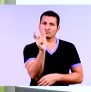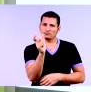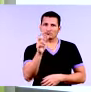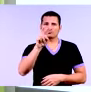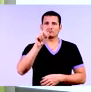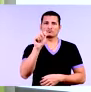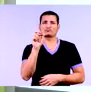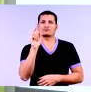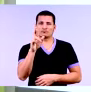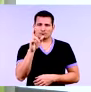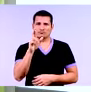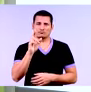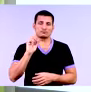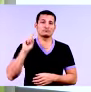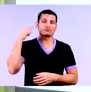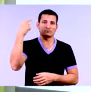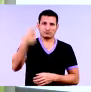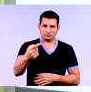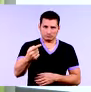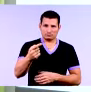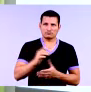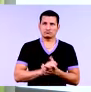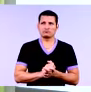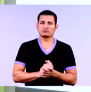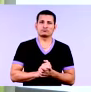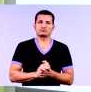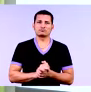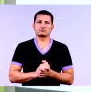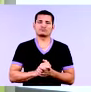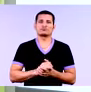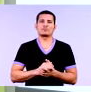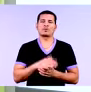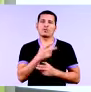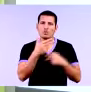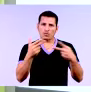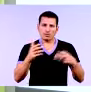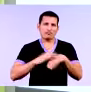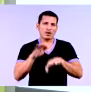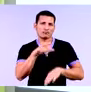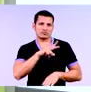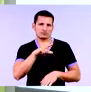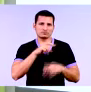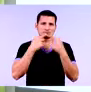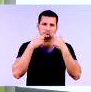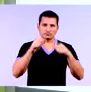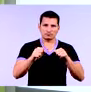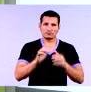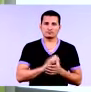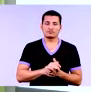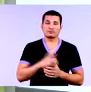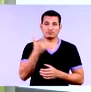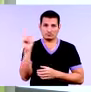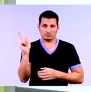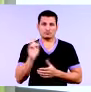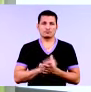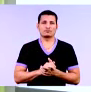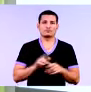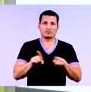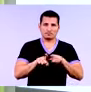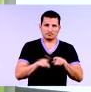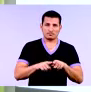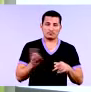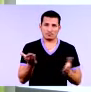e posteriormente trabalhar nas questões mais particulares da linguagem. Um outro ponto que nós vamos ver agora